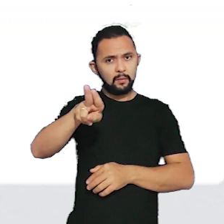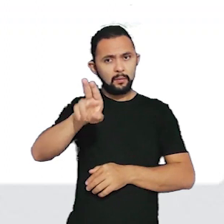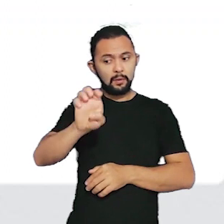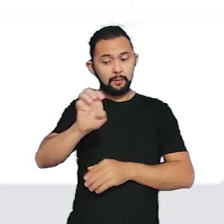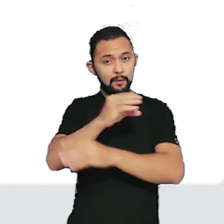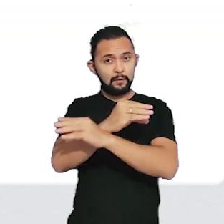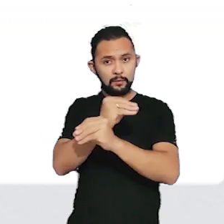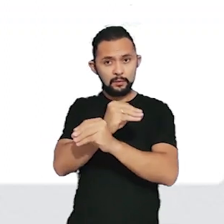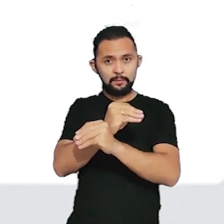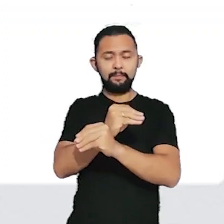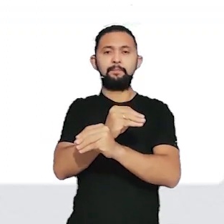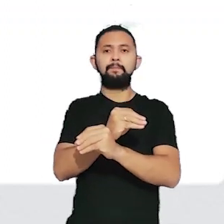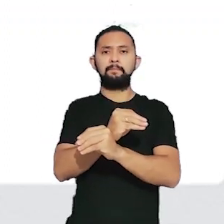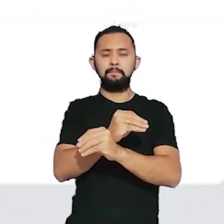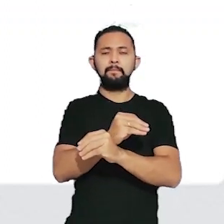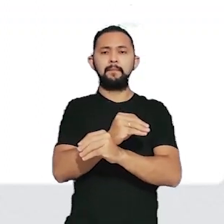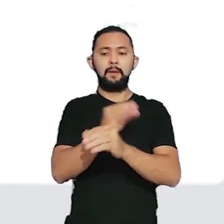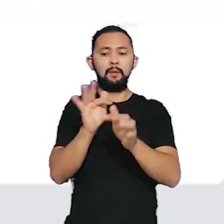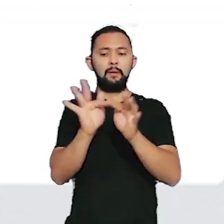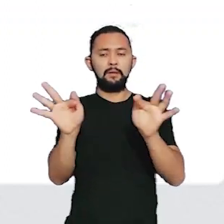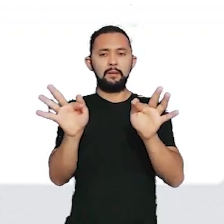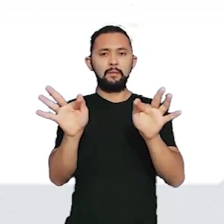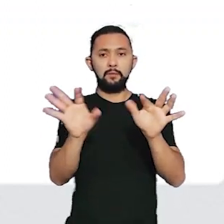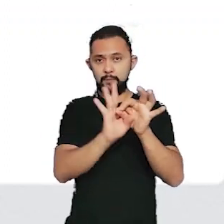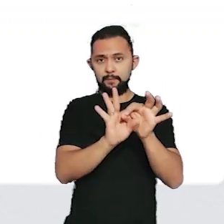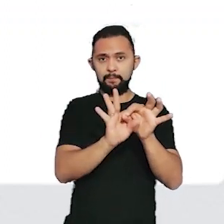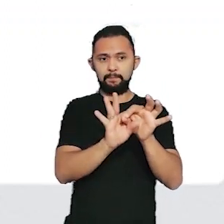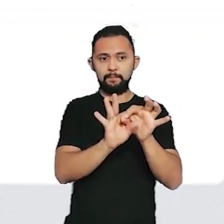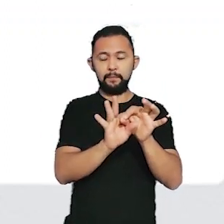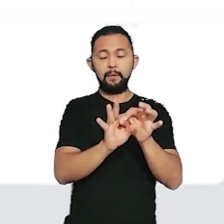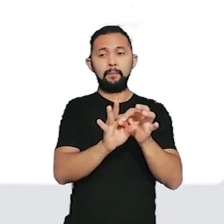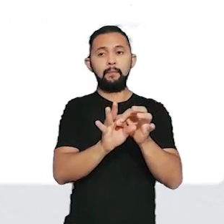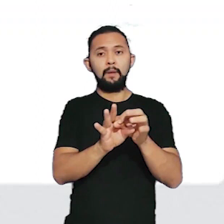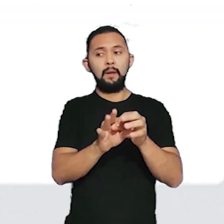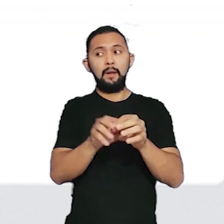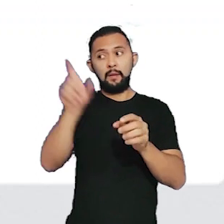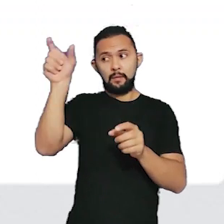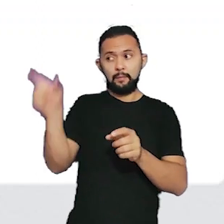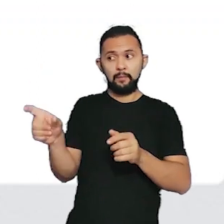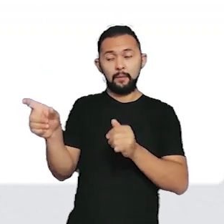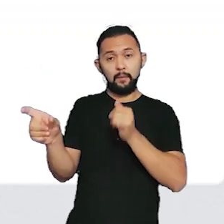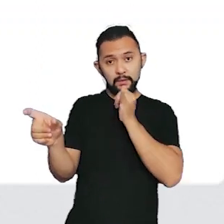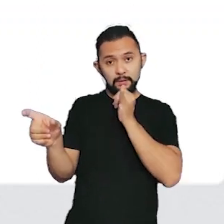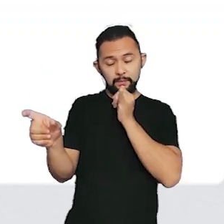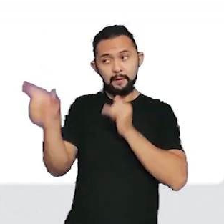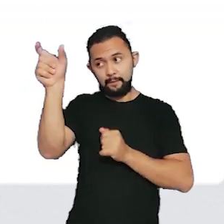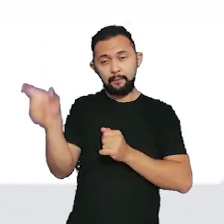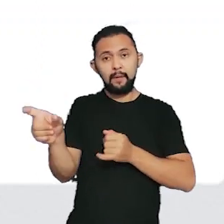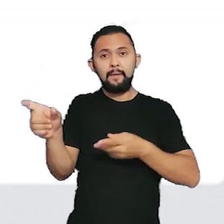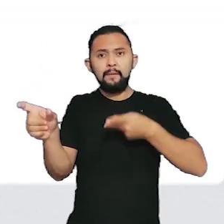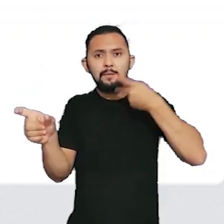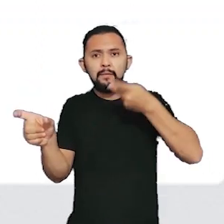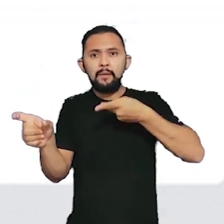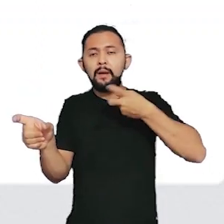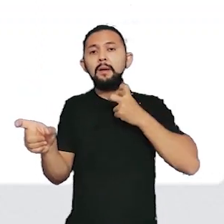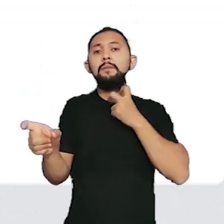conjunção que na oração subordinada. Ele fala tão alto que não precisa do